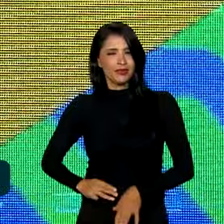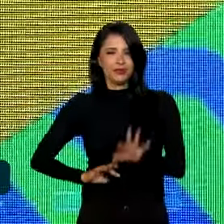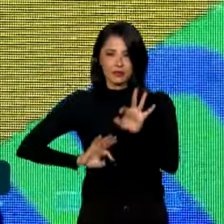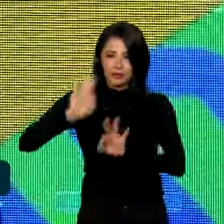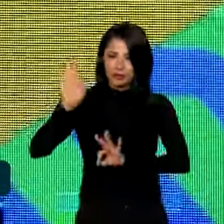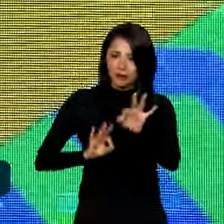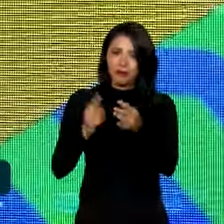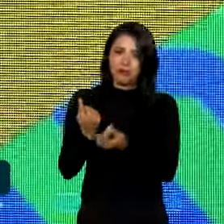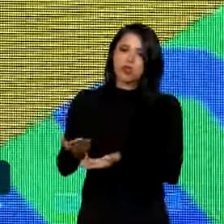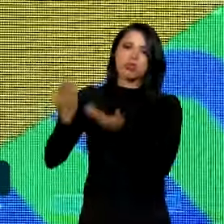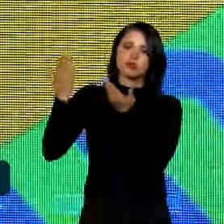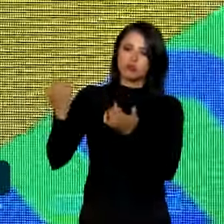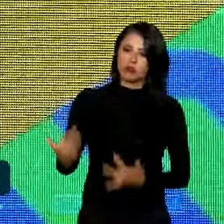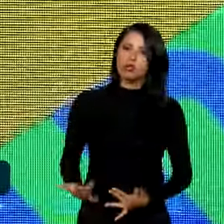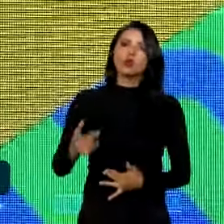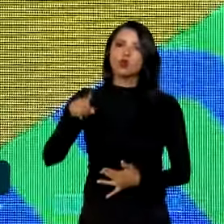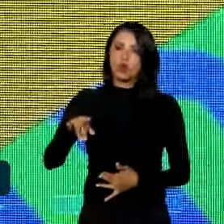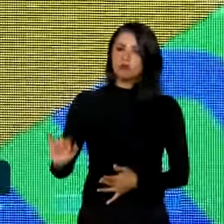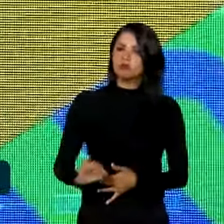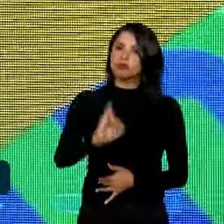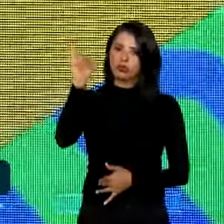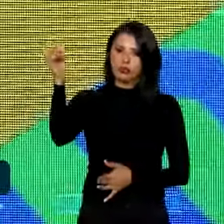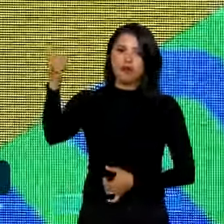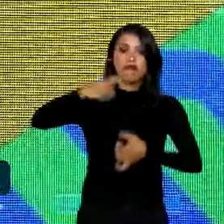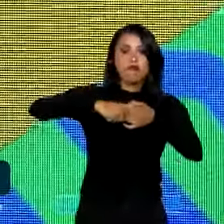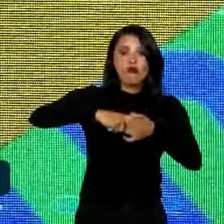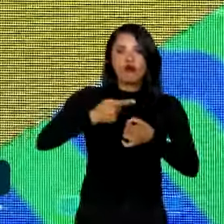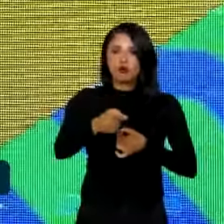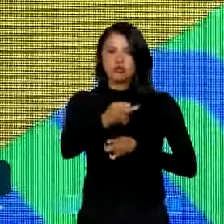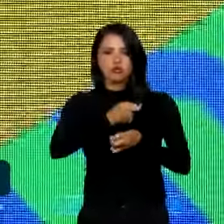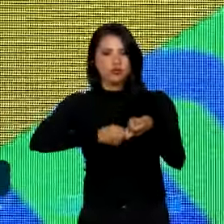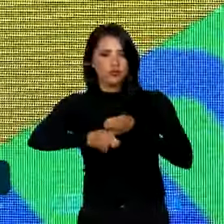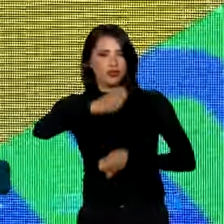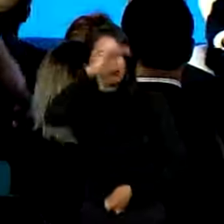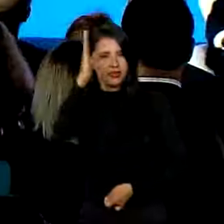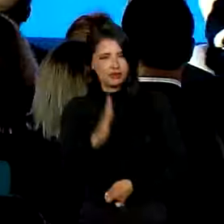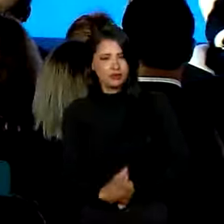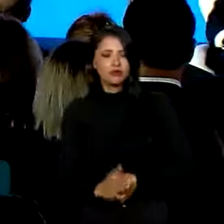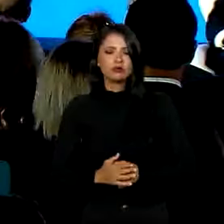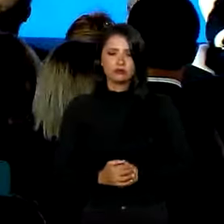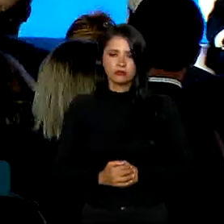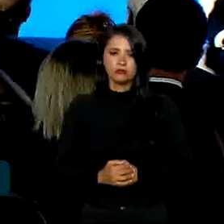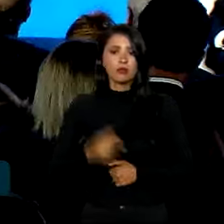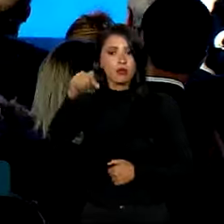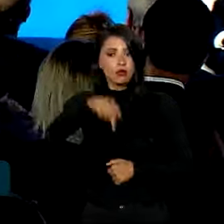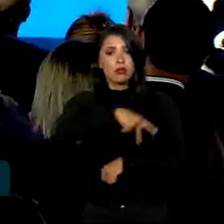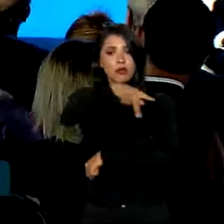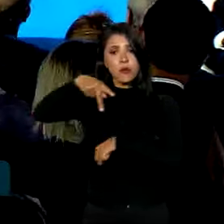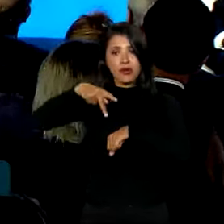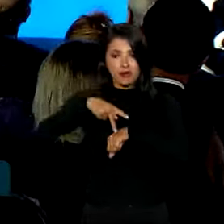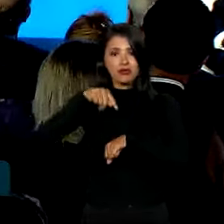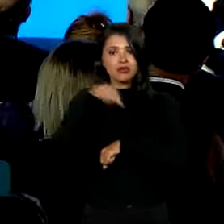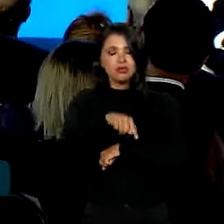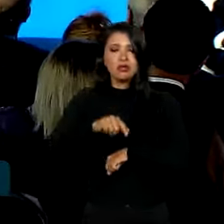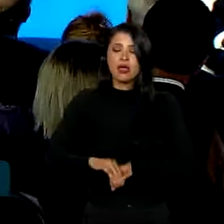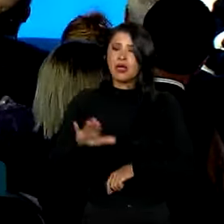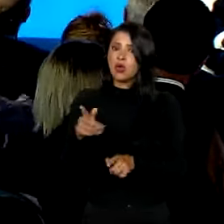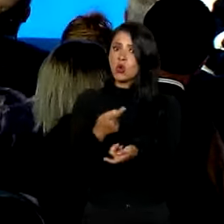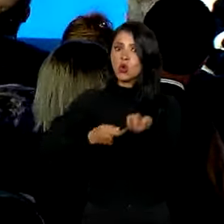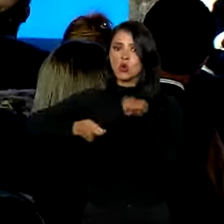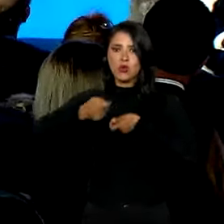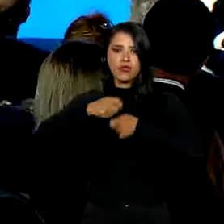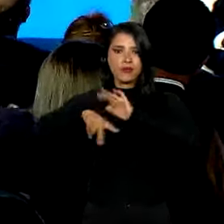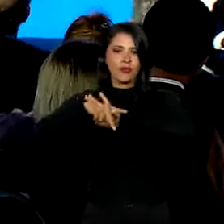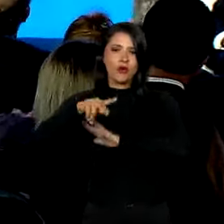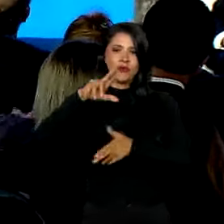Planejamento ressaltou a importância da retomada da economia brasileira. Neste país que é a maior economia